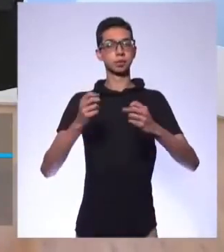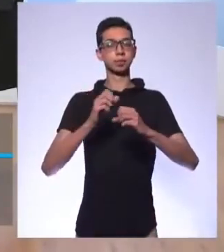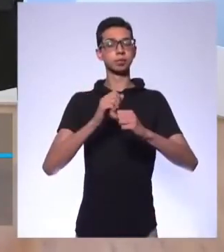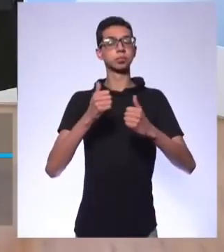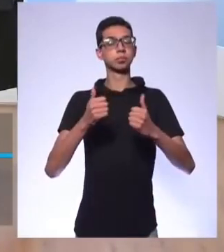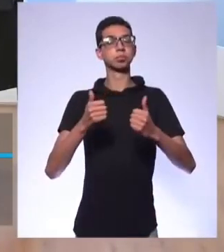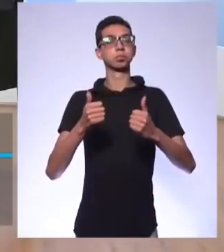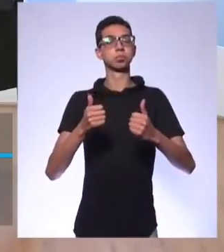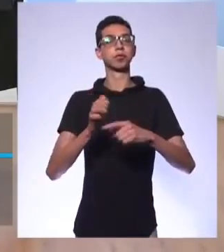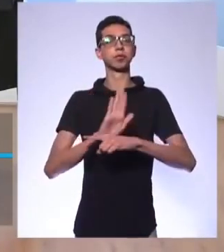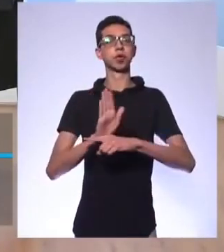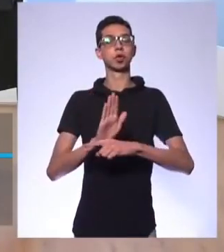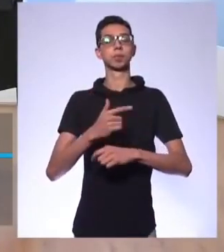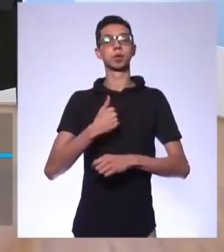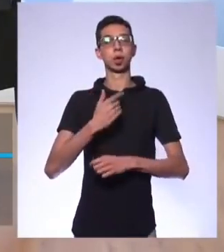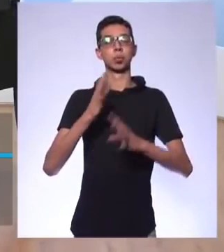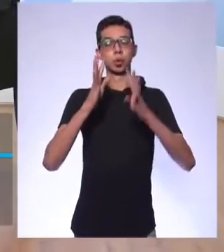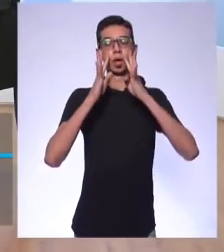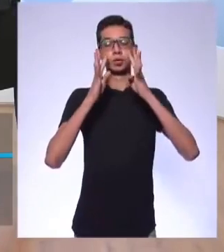assistiria sim.